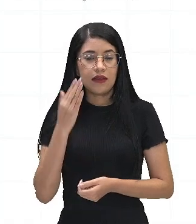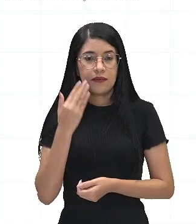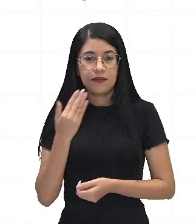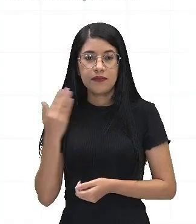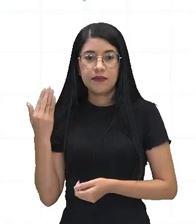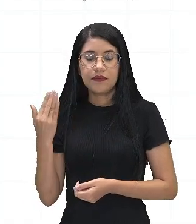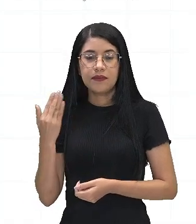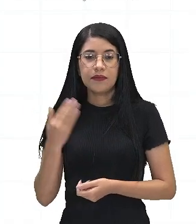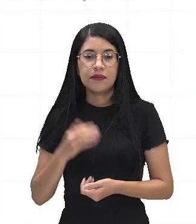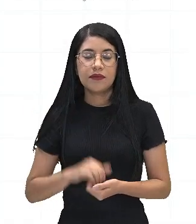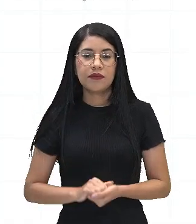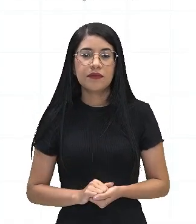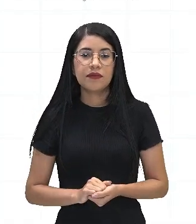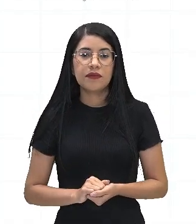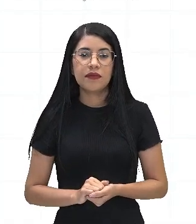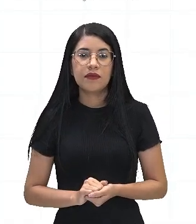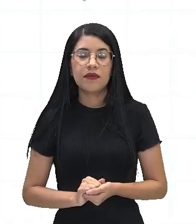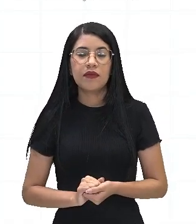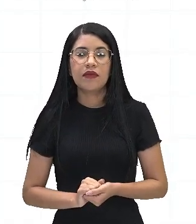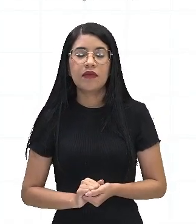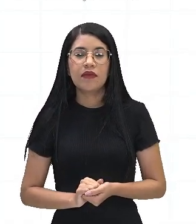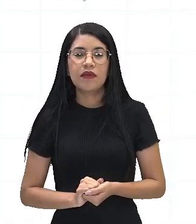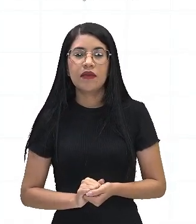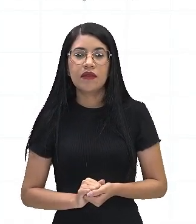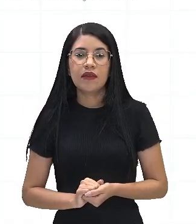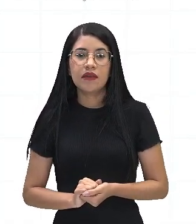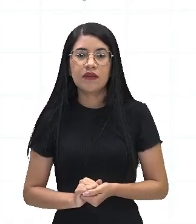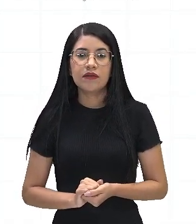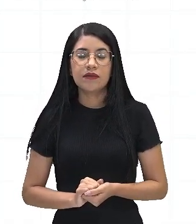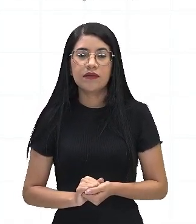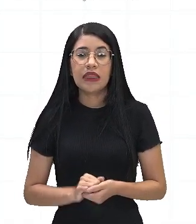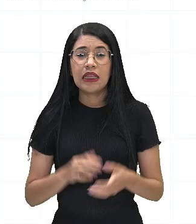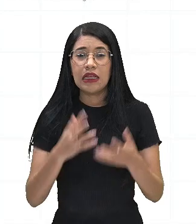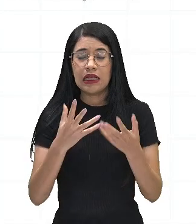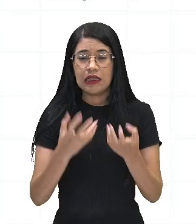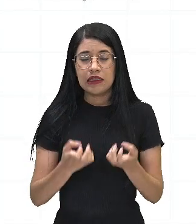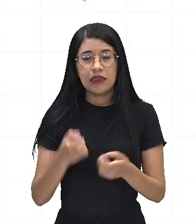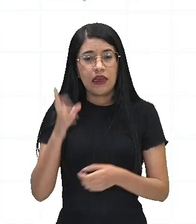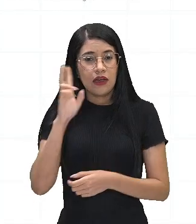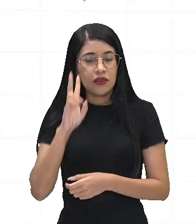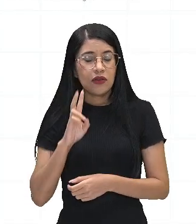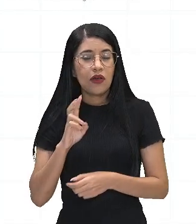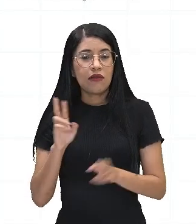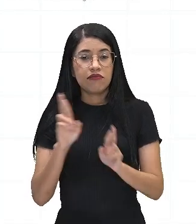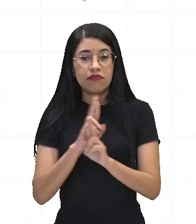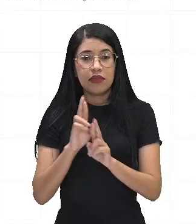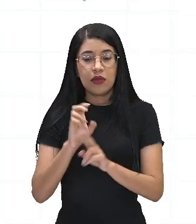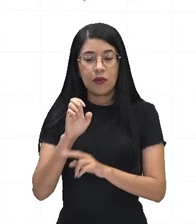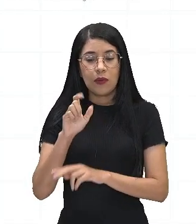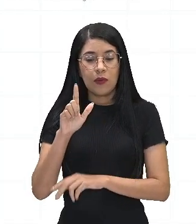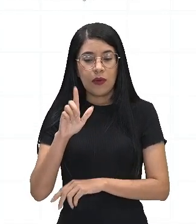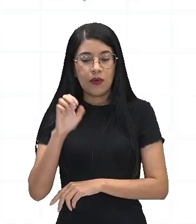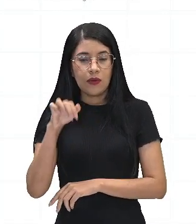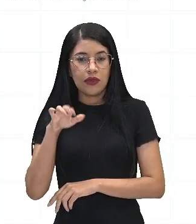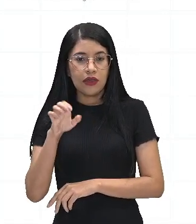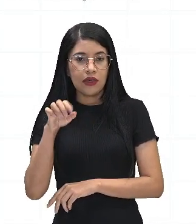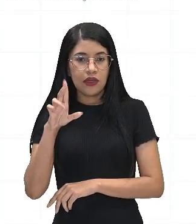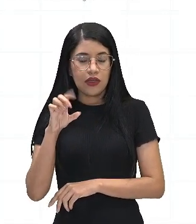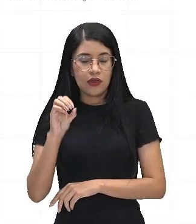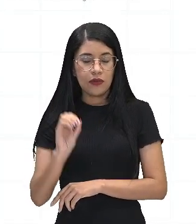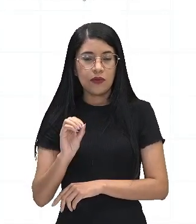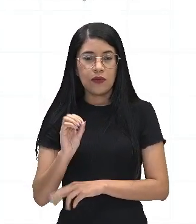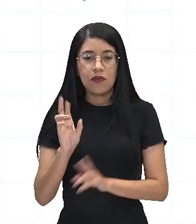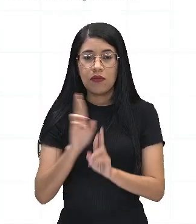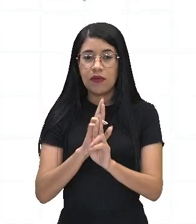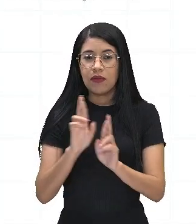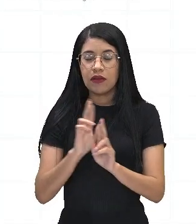nossas imagens aqui da seca histórica e o El Niño, que nós temos essa relação